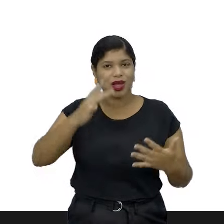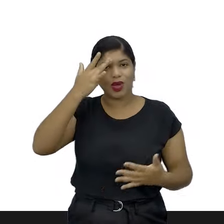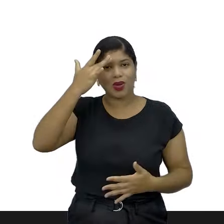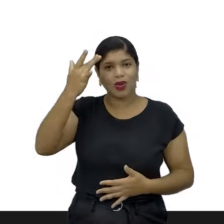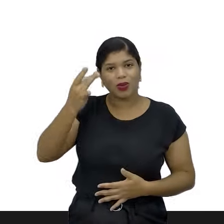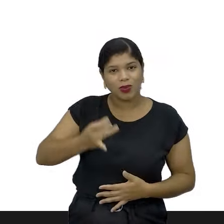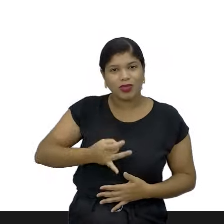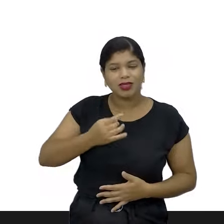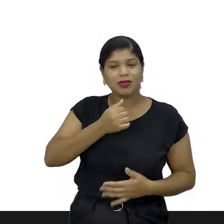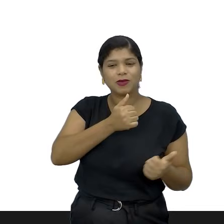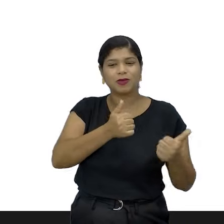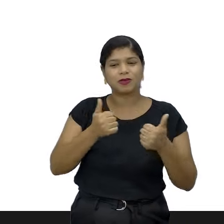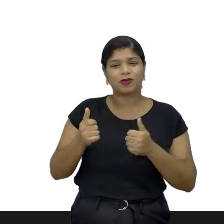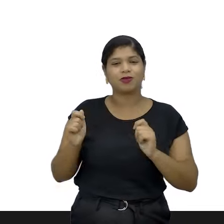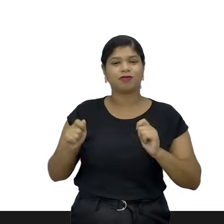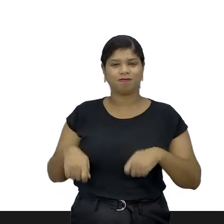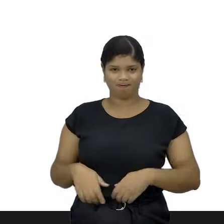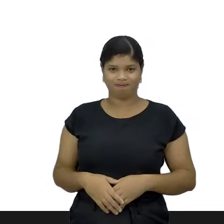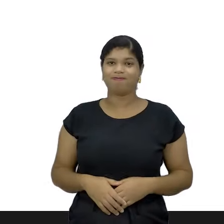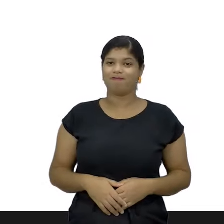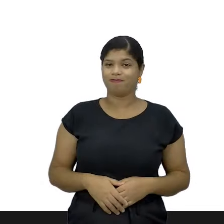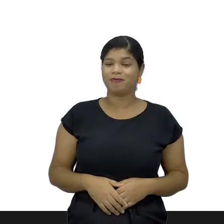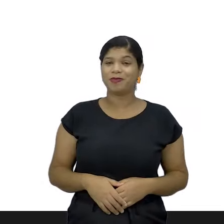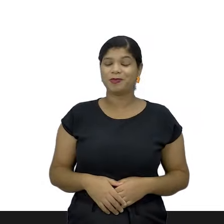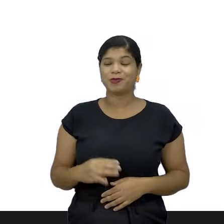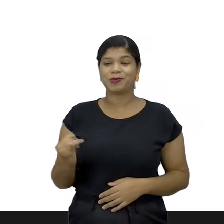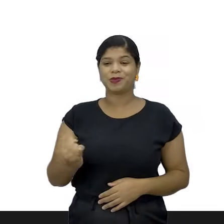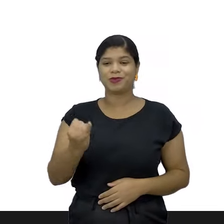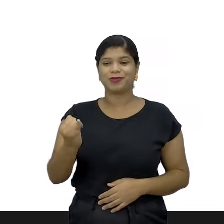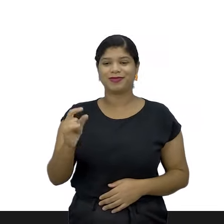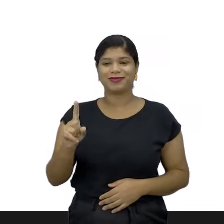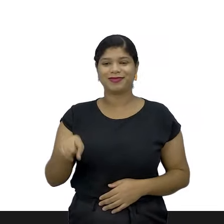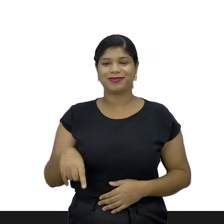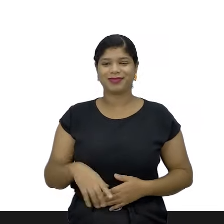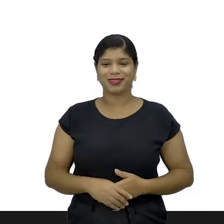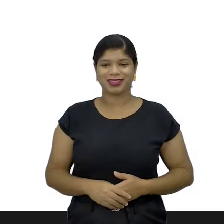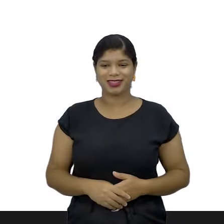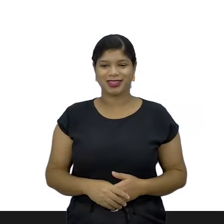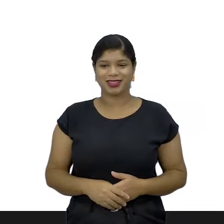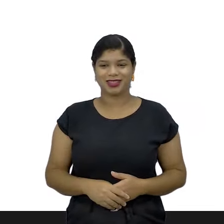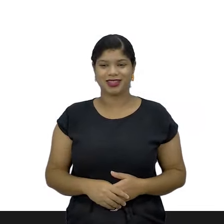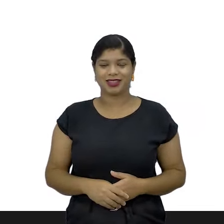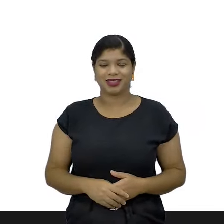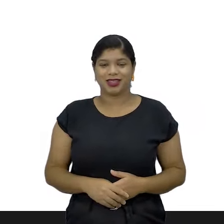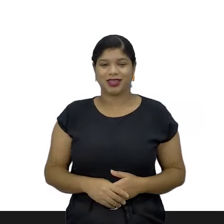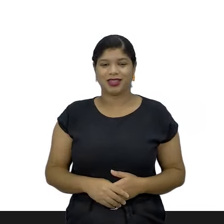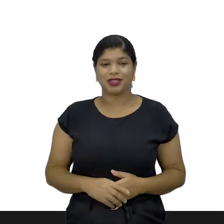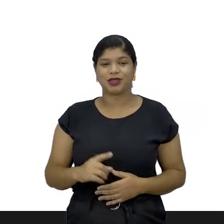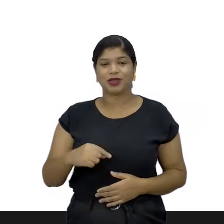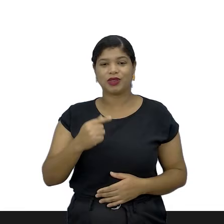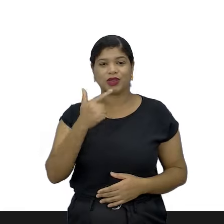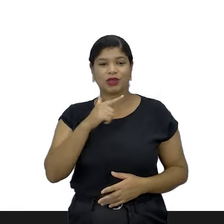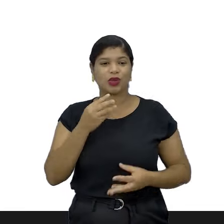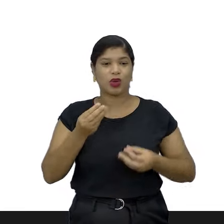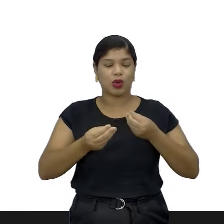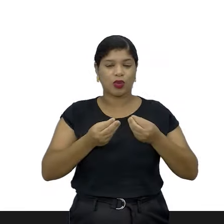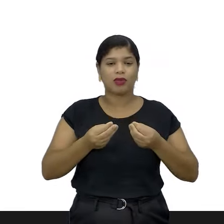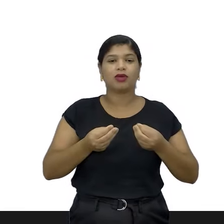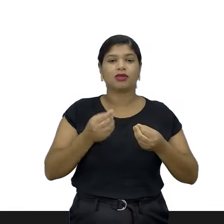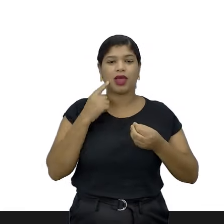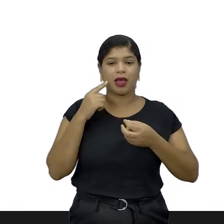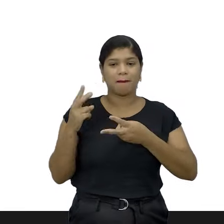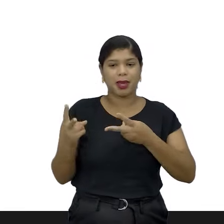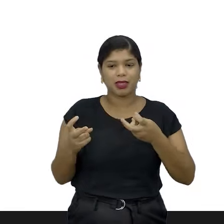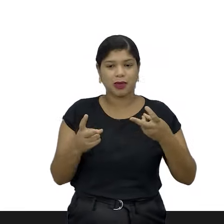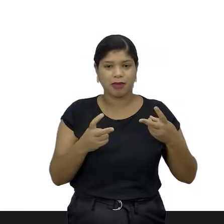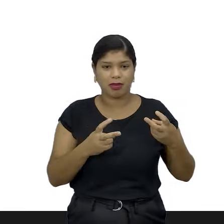nesse momento. Então, tudo isso é muito importante, tá? E isso é mobilizado a partir das problematizações